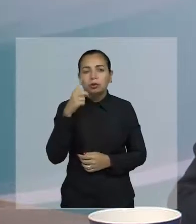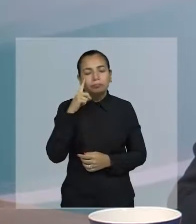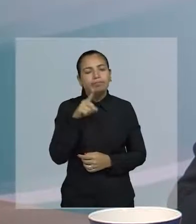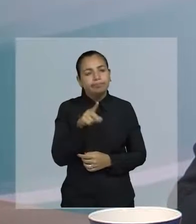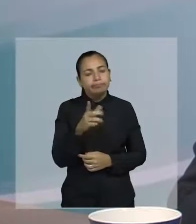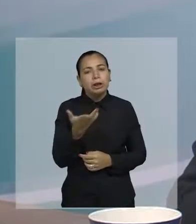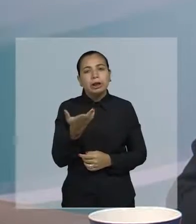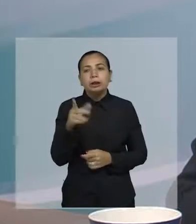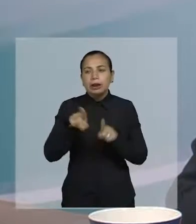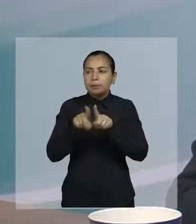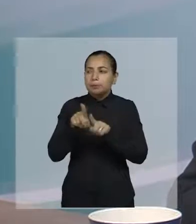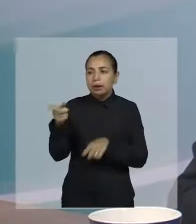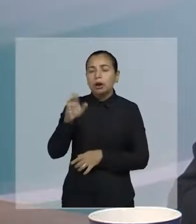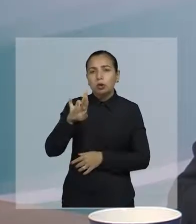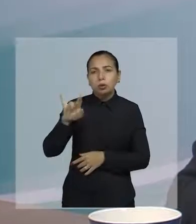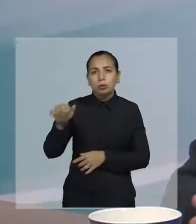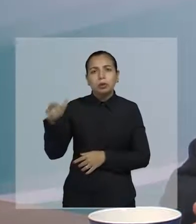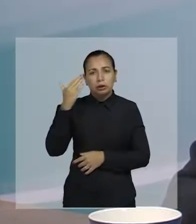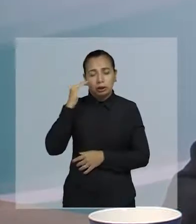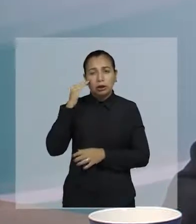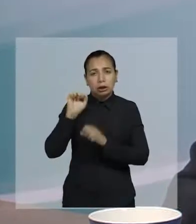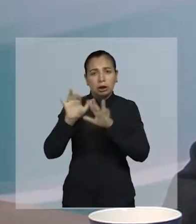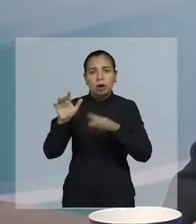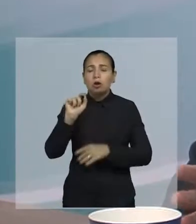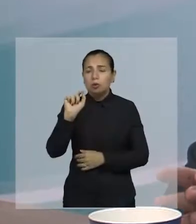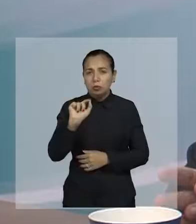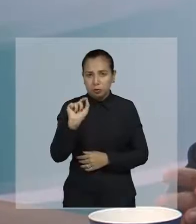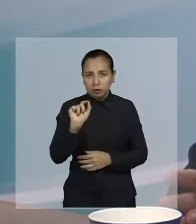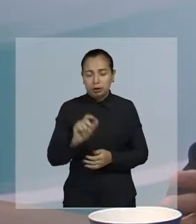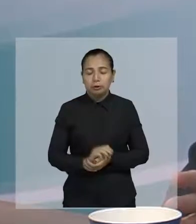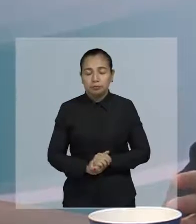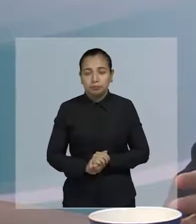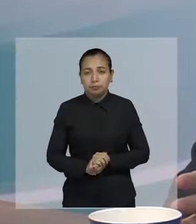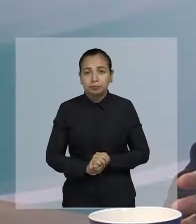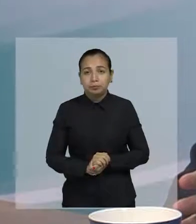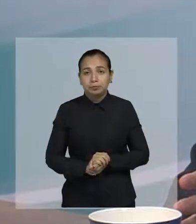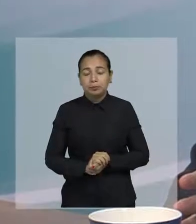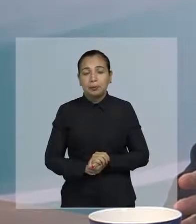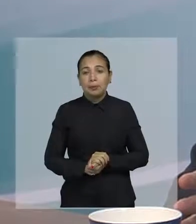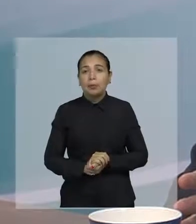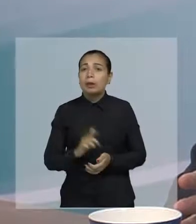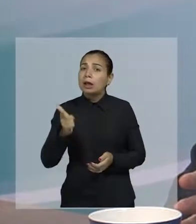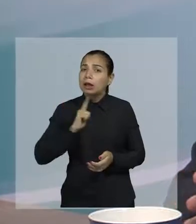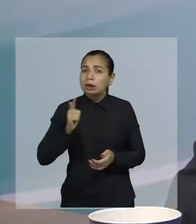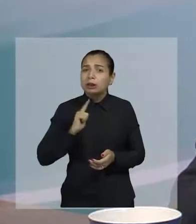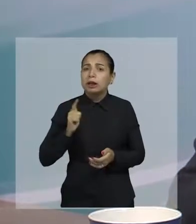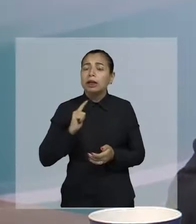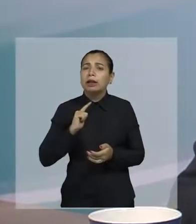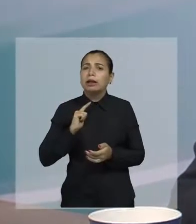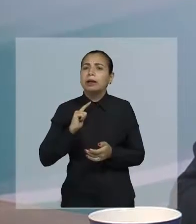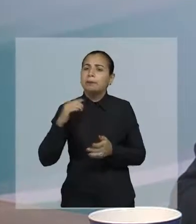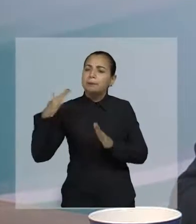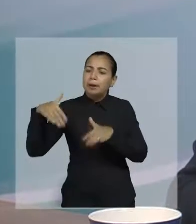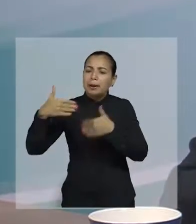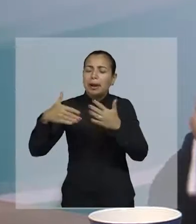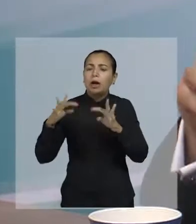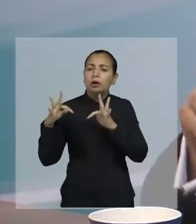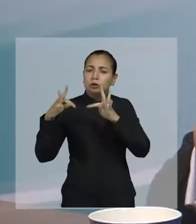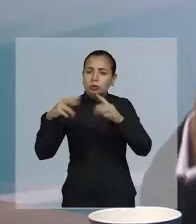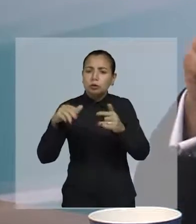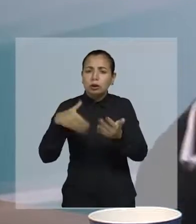do professor Rui. Eu vejo que o pragmatismo ele tem pautado todo o processo até aqui. Vamos